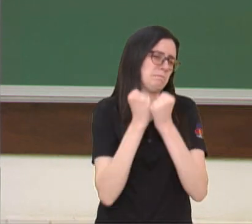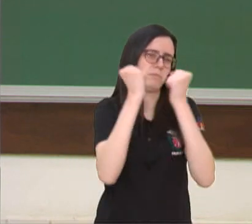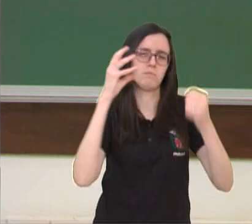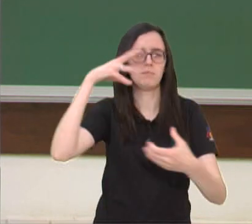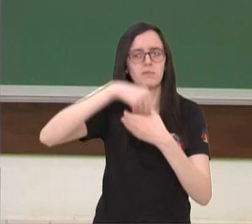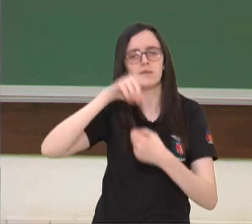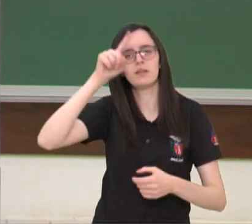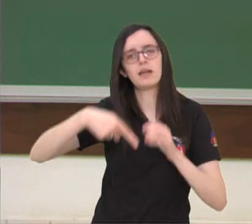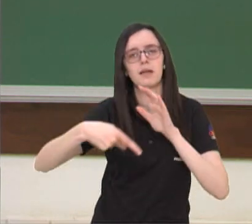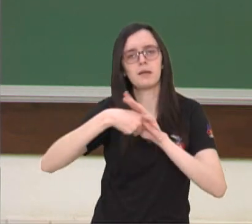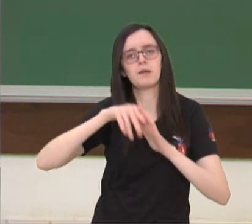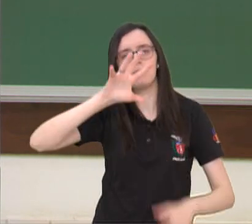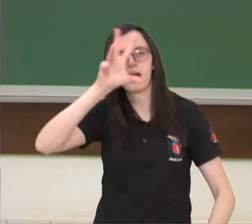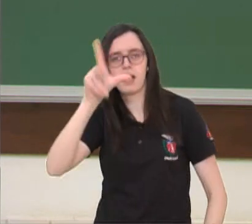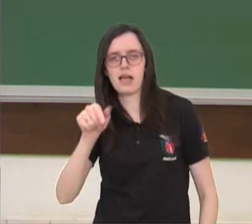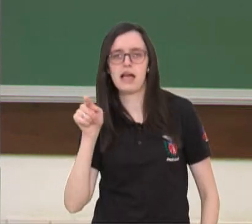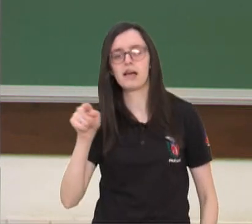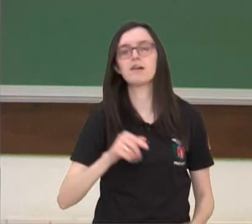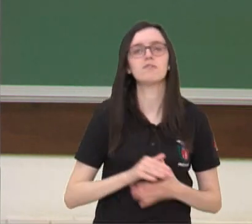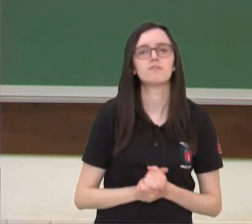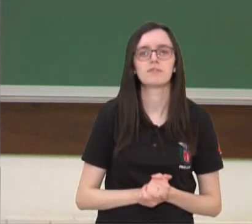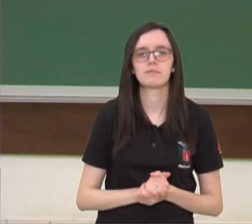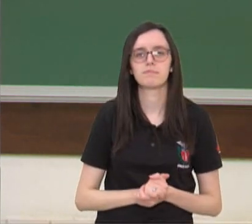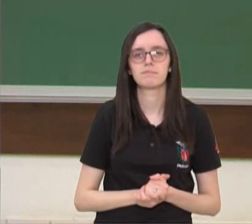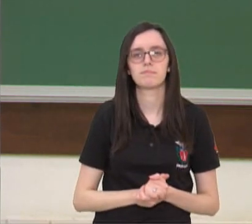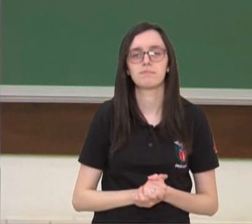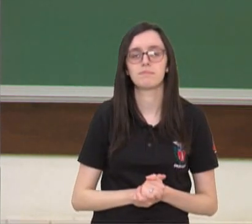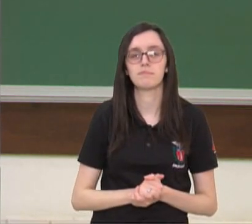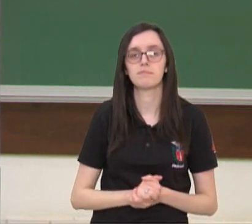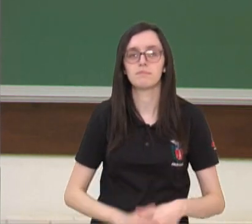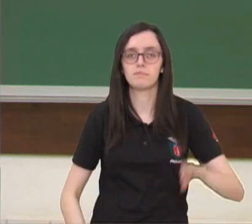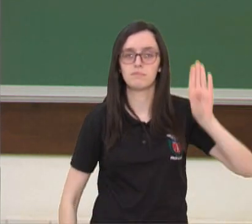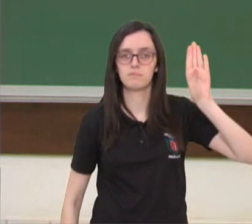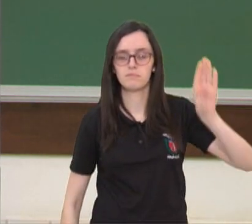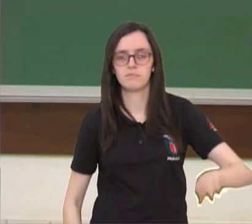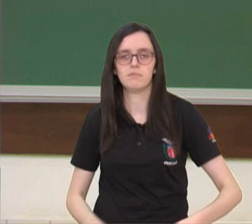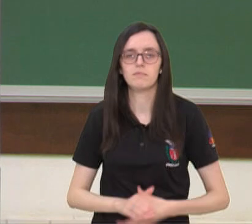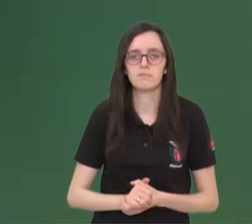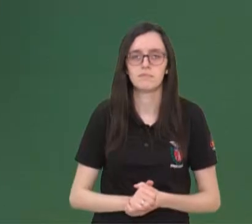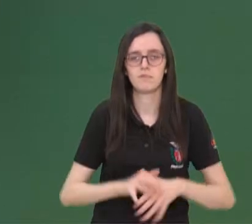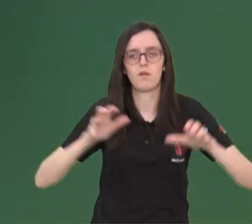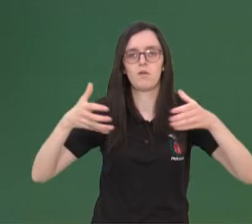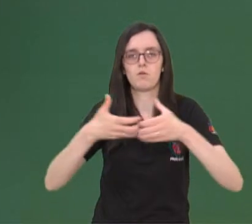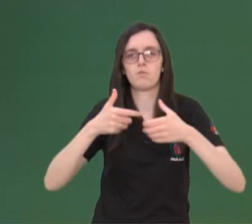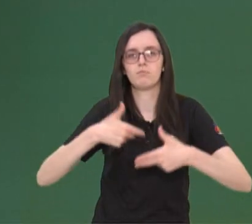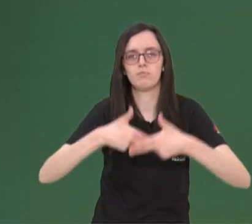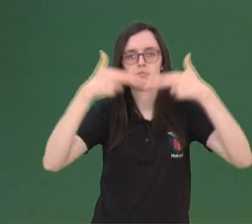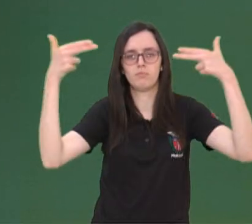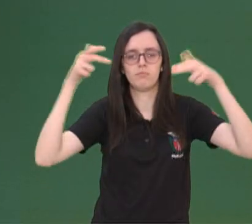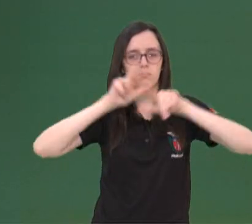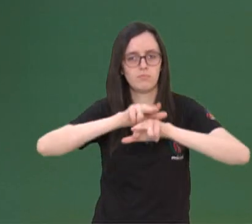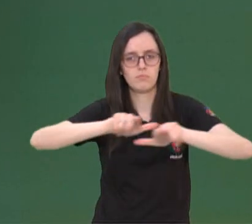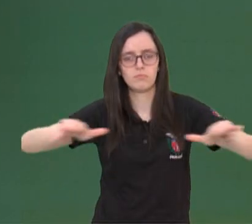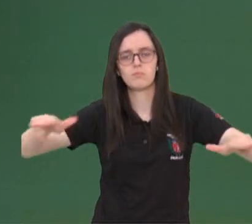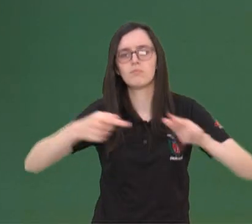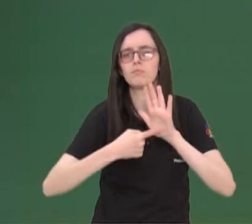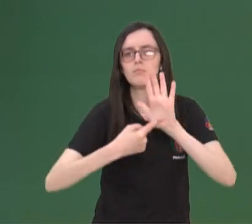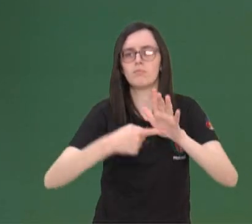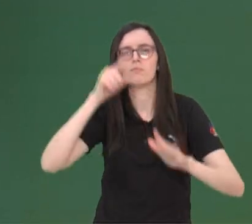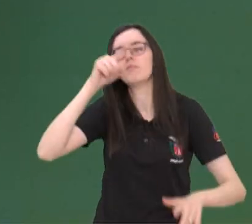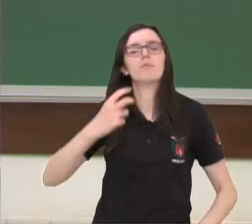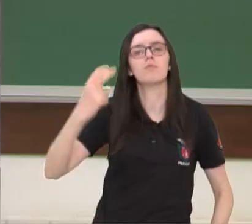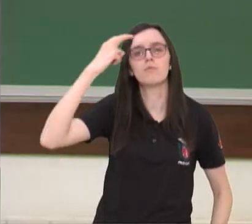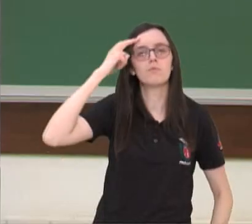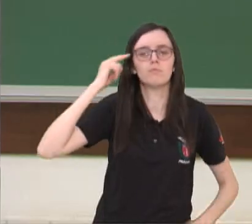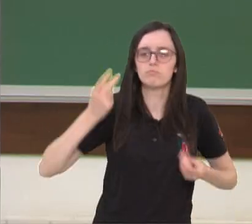dentro do continente africano. Letra B. Os grupos étnicos diferenciados expressam a cultura para